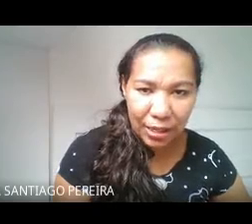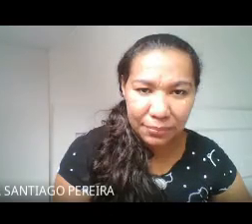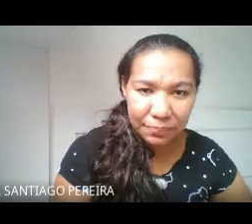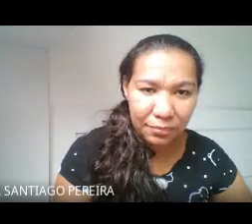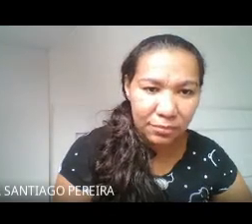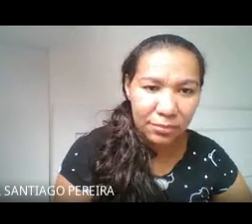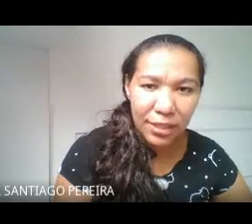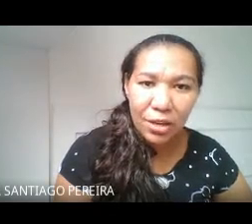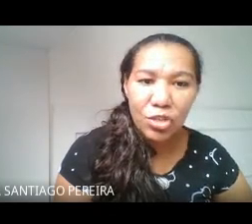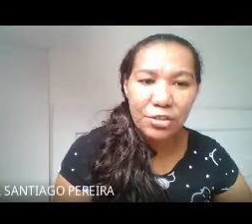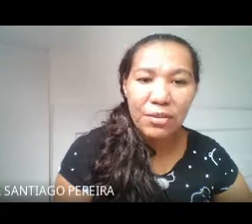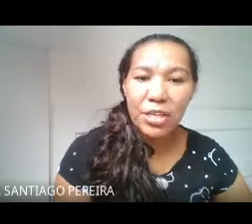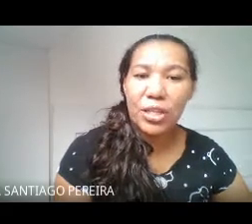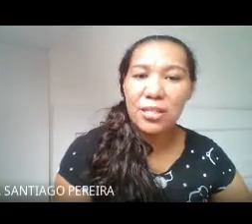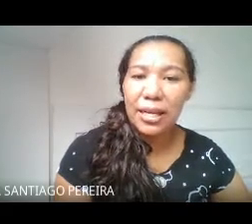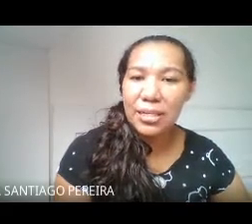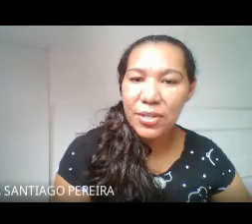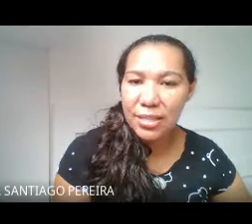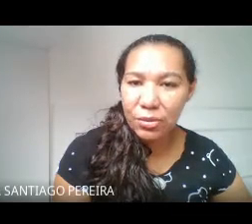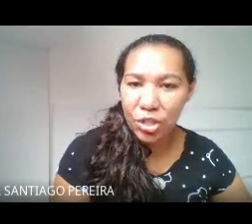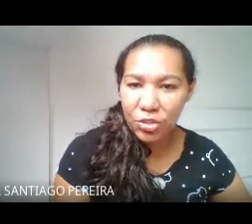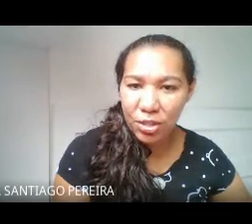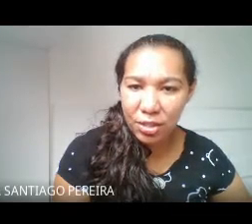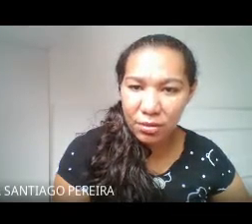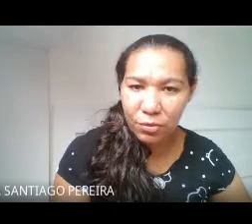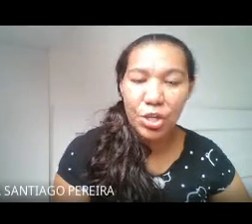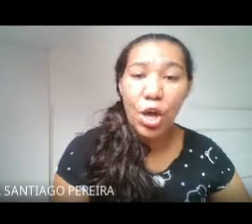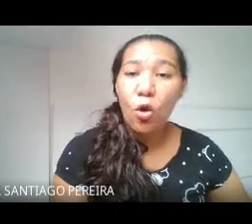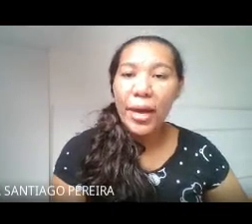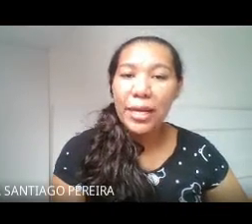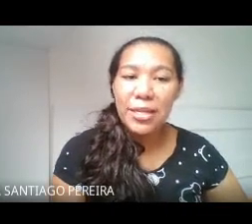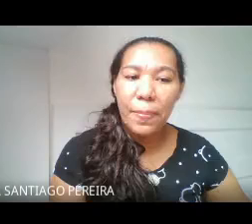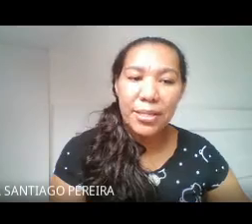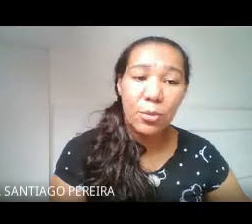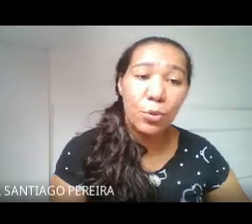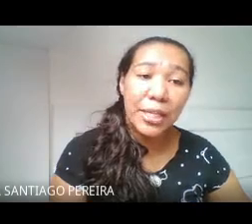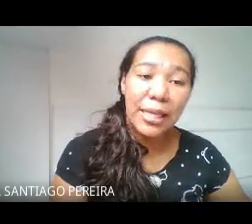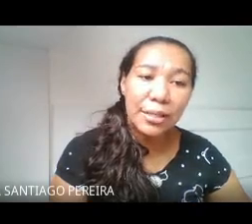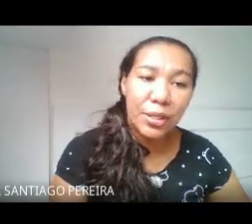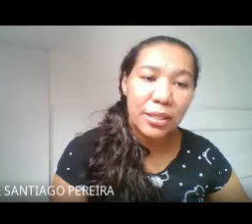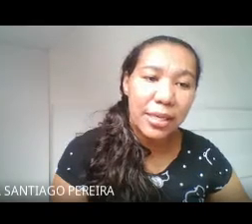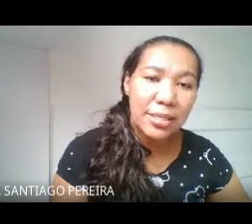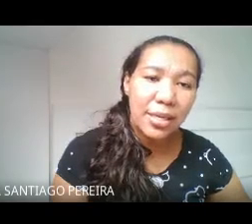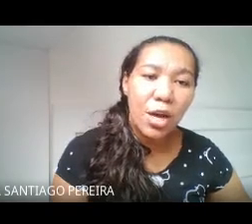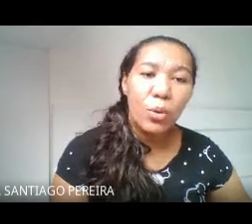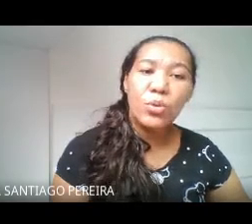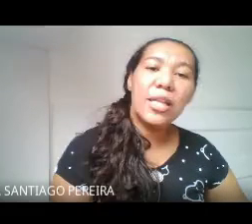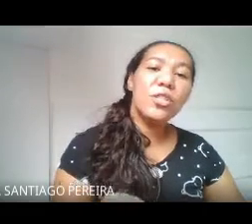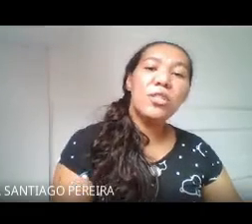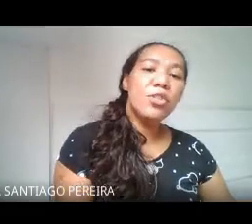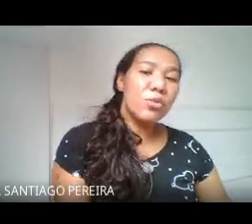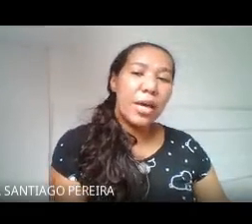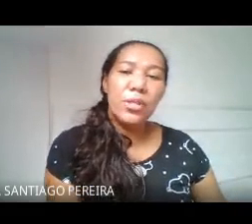mais tarde, já a gente vai ver a classificação dos adjetivos, como é que eles se apresentam, porque na língua inglesa,